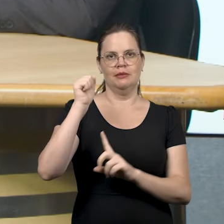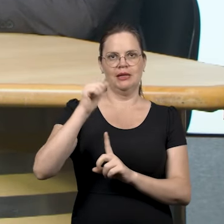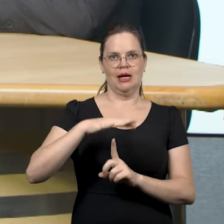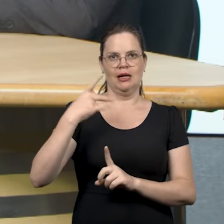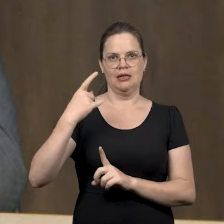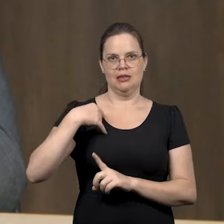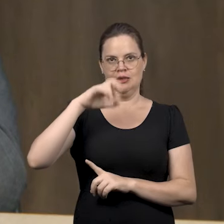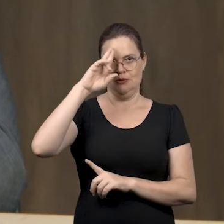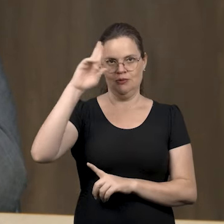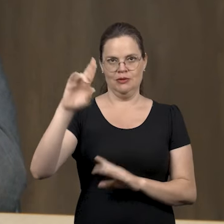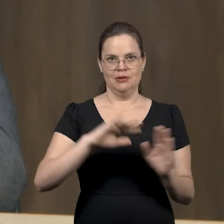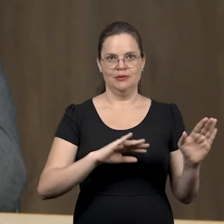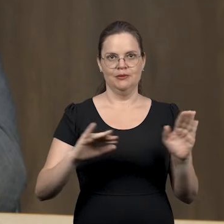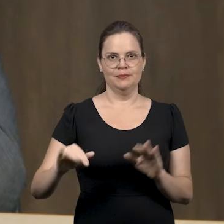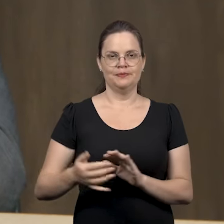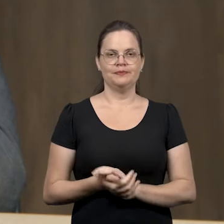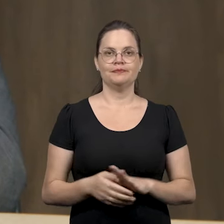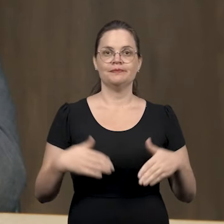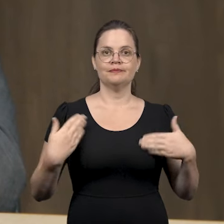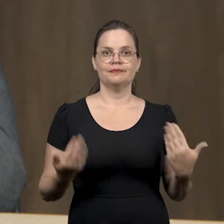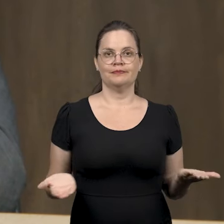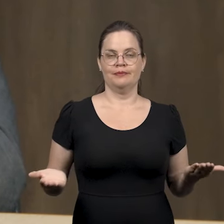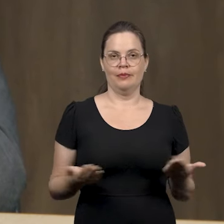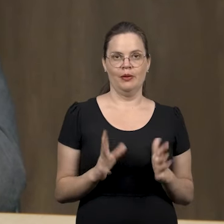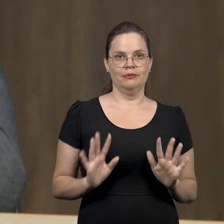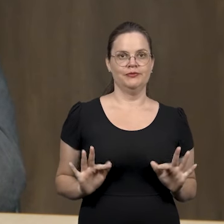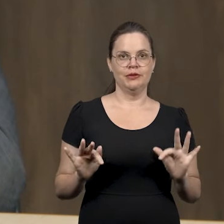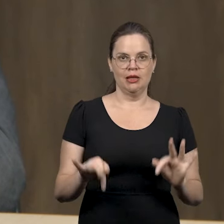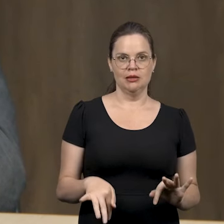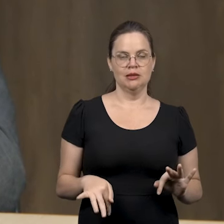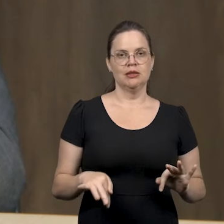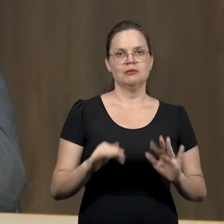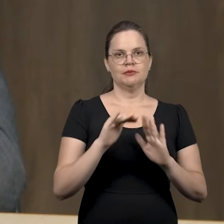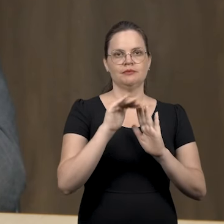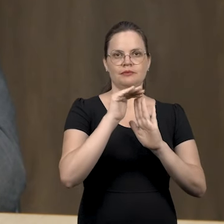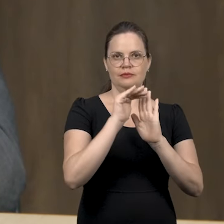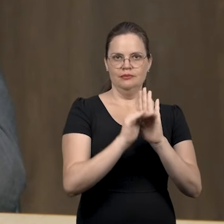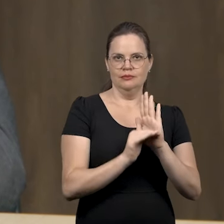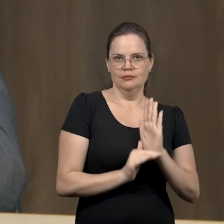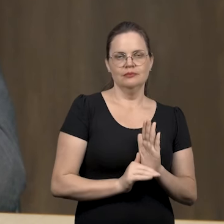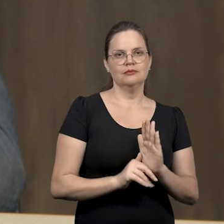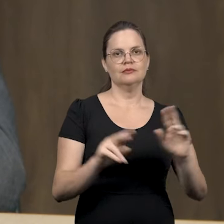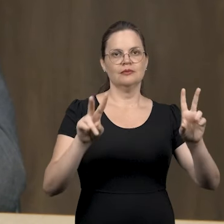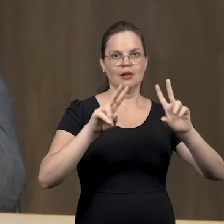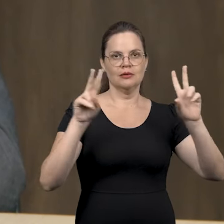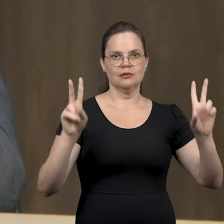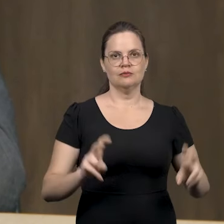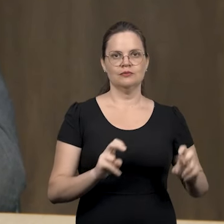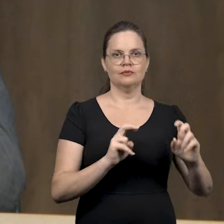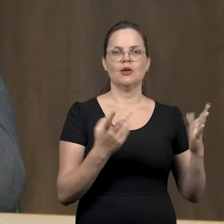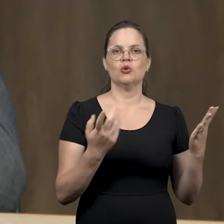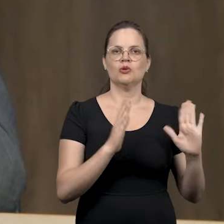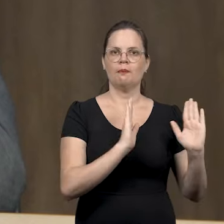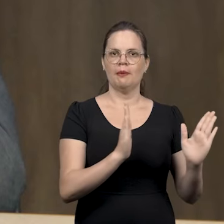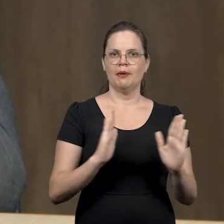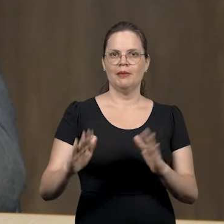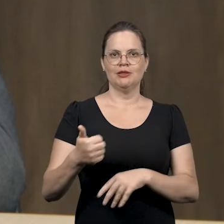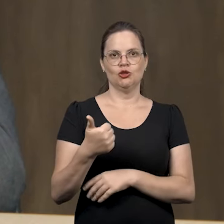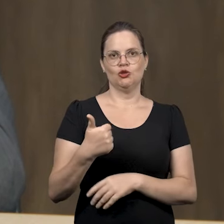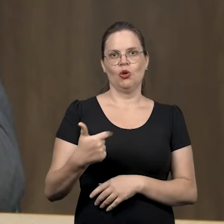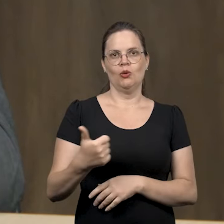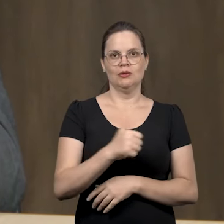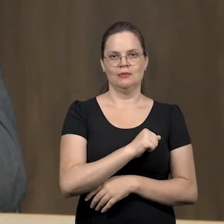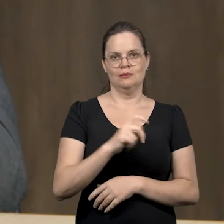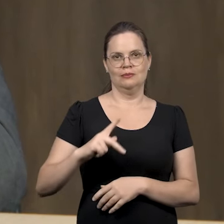amados, estamos concluindo aqui uma série onde abordamos os 12 apóstolos de